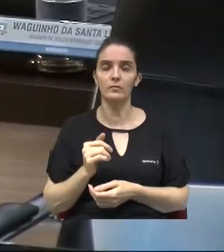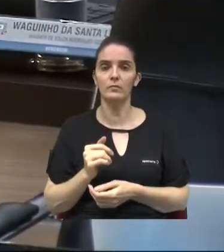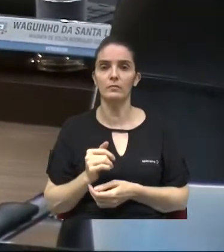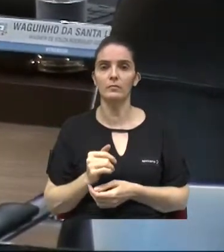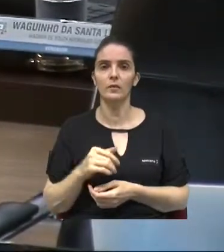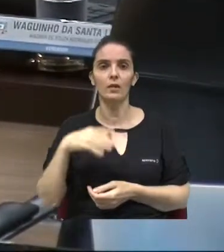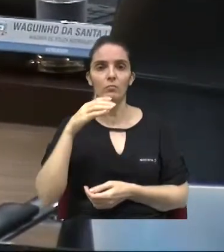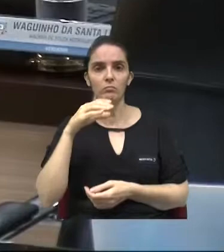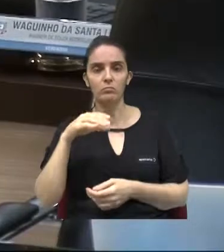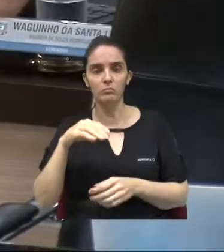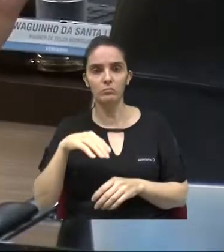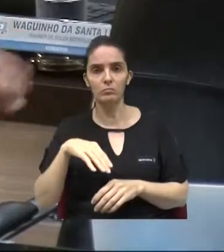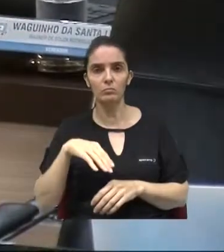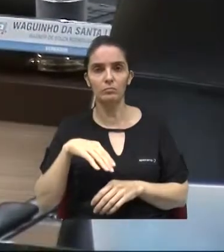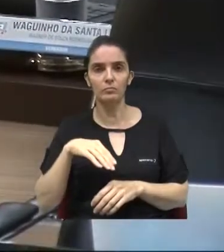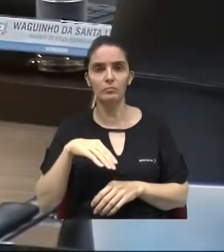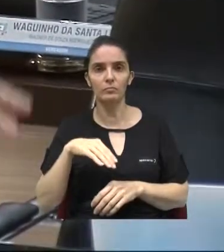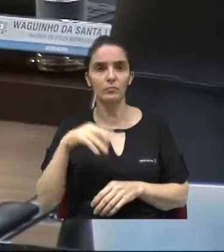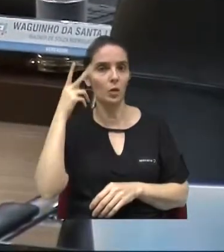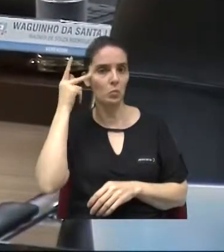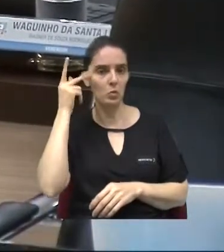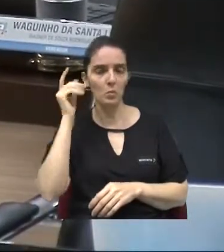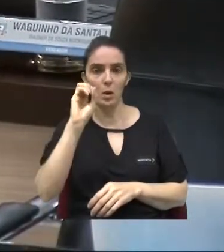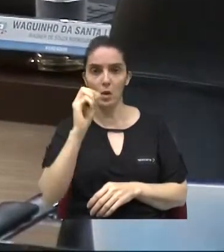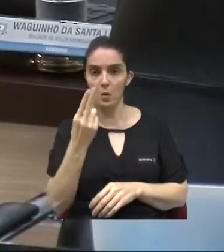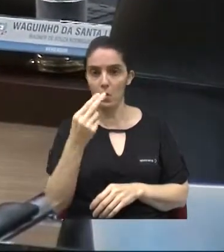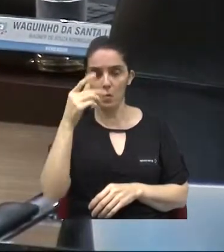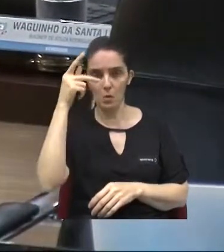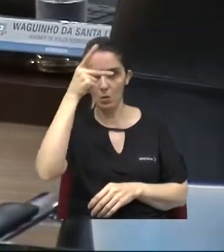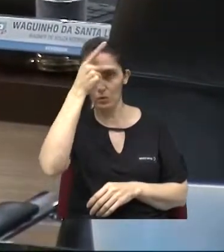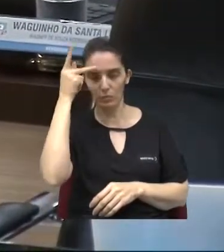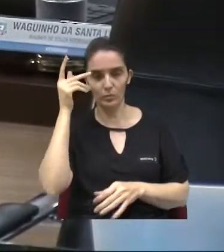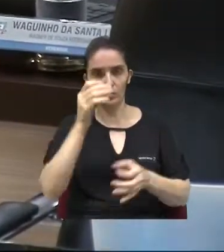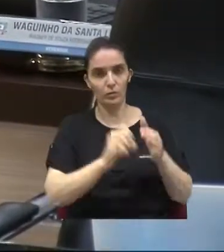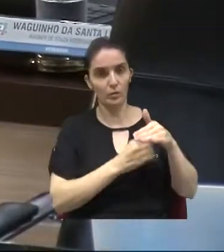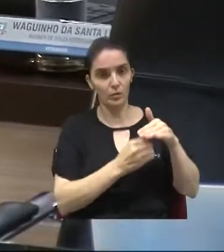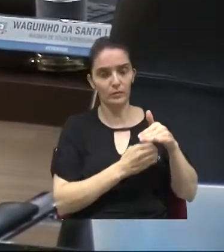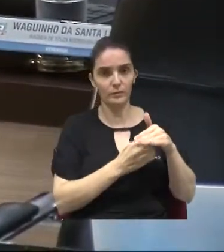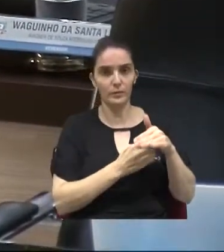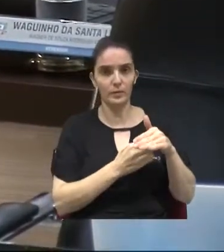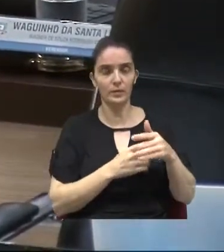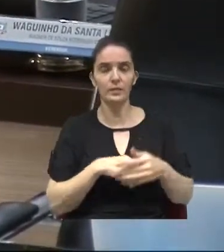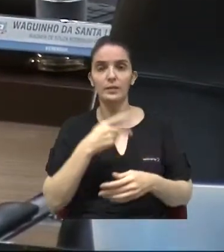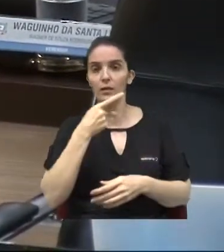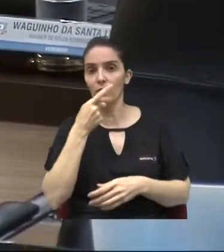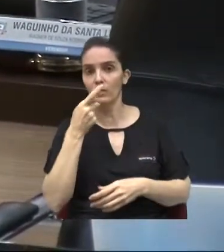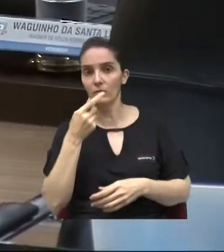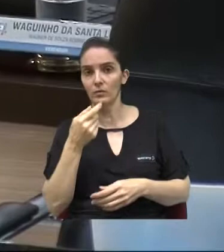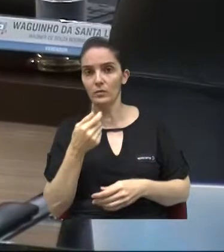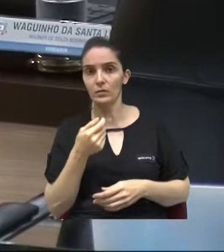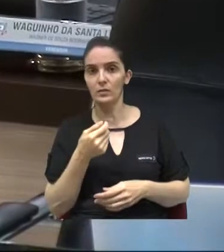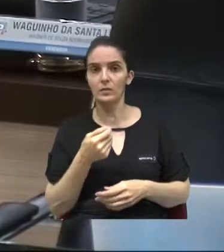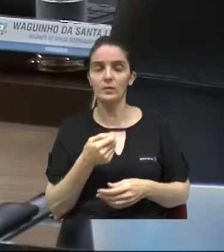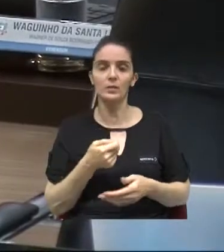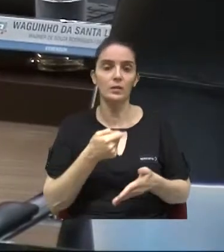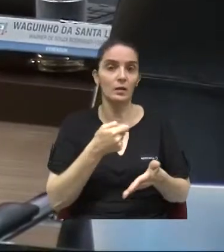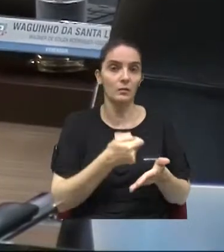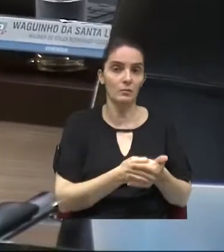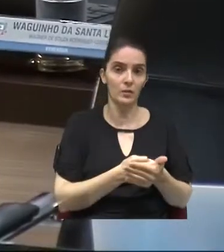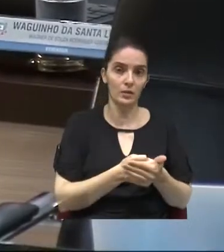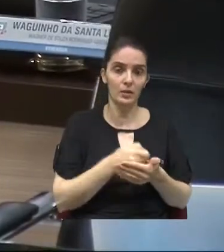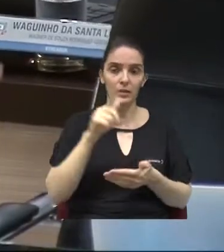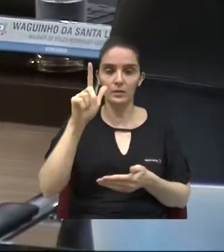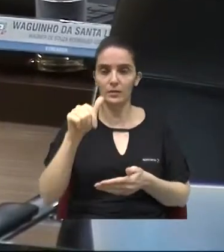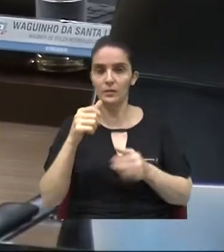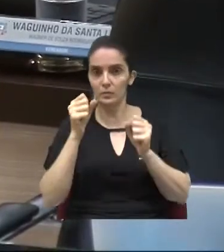público ou privado, assume essa dívida e paga por alguém, ela tem direito de fazer a cobrança